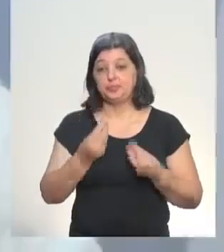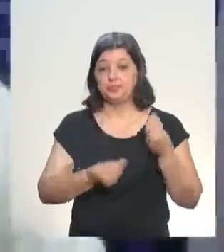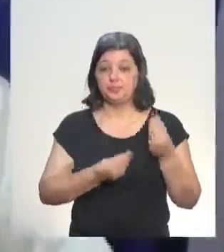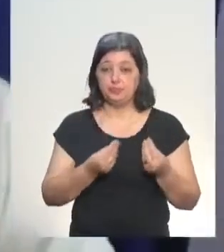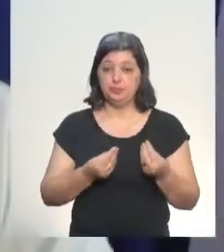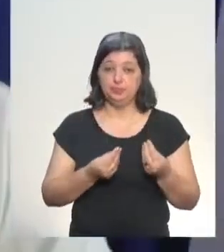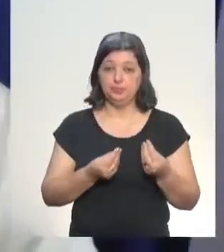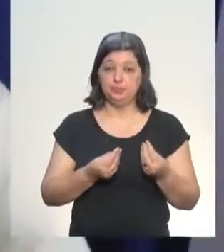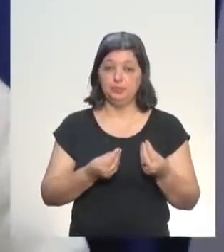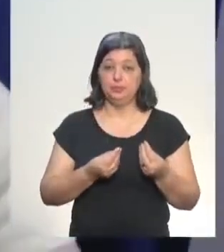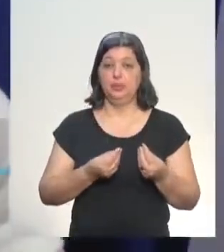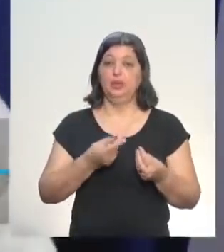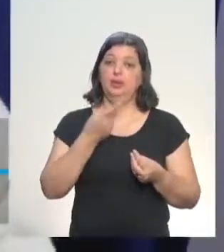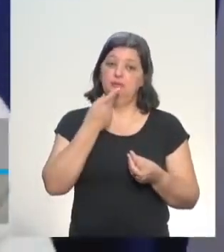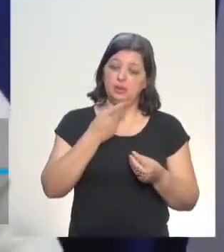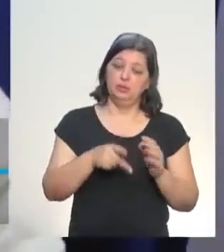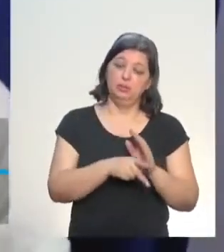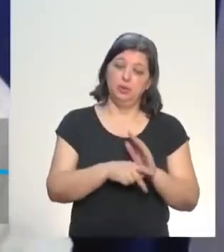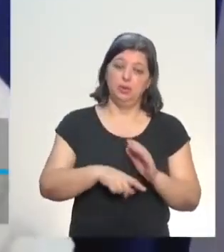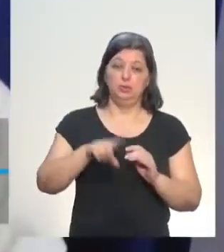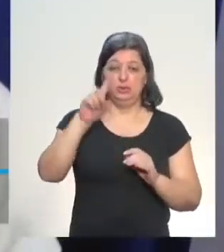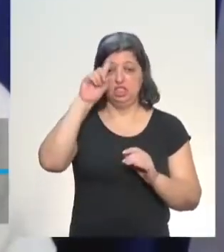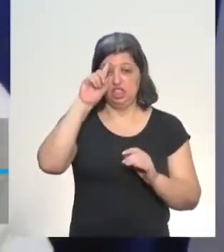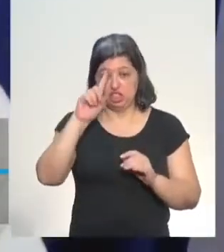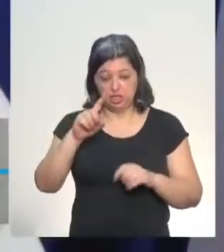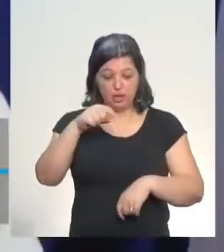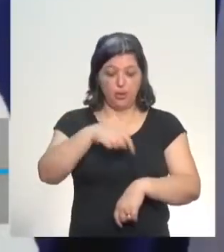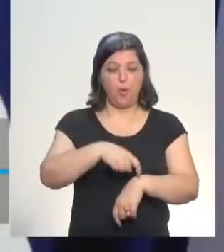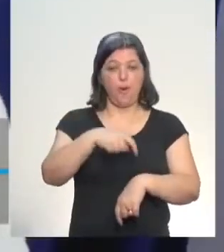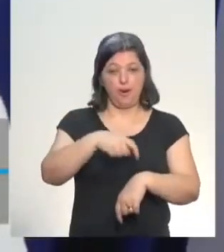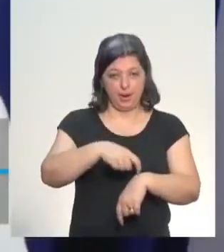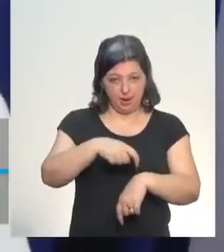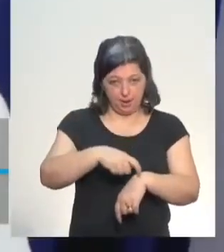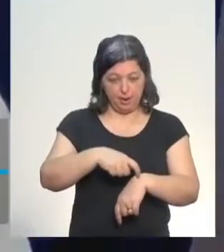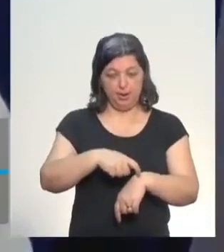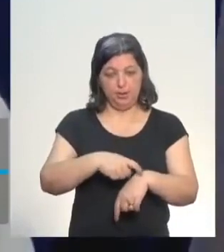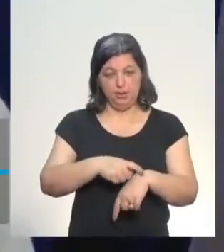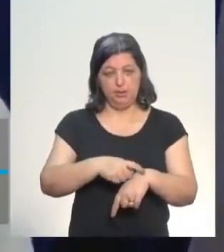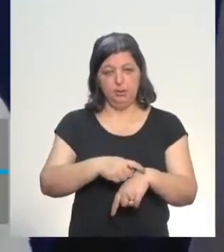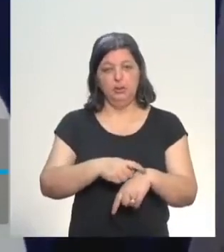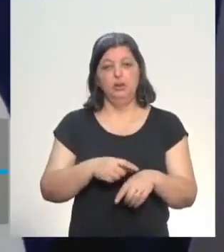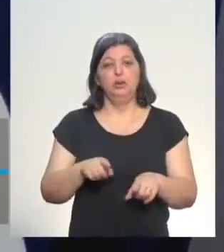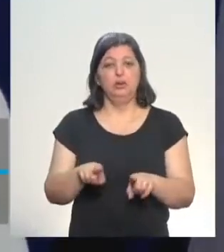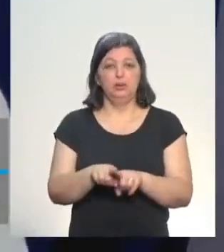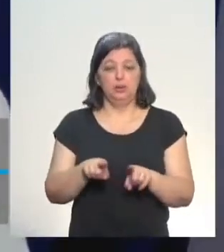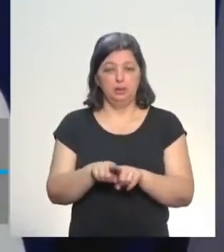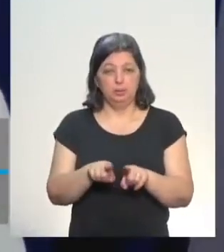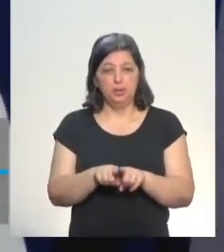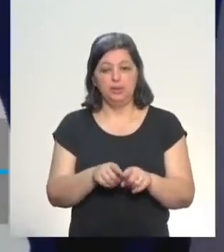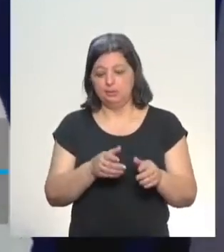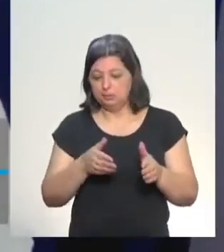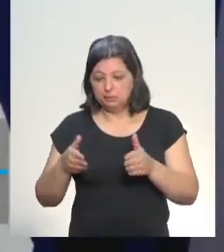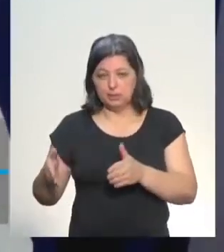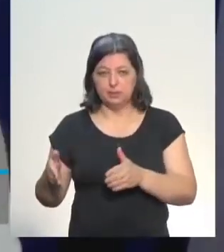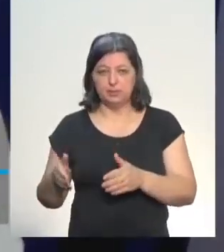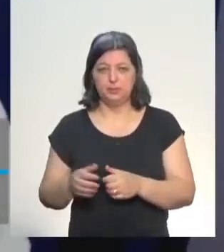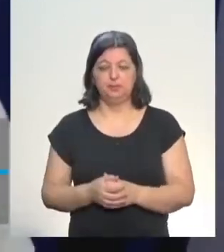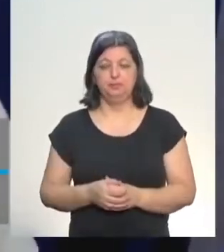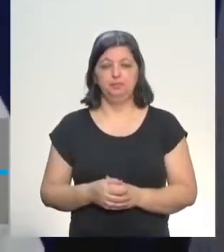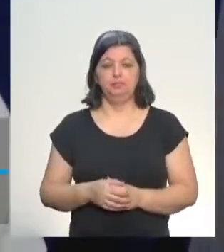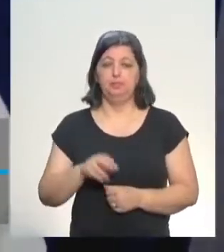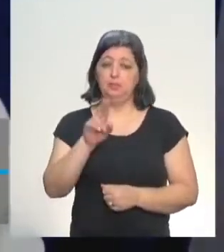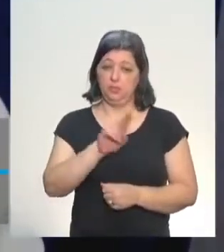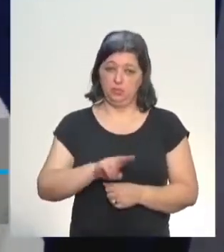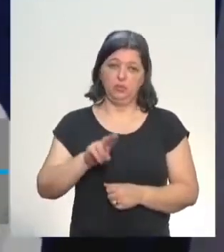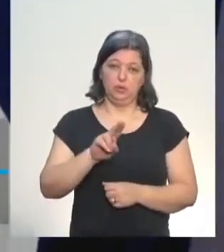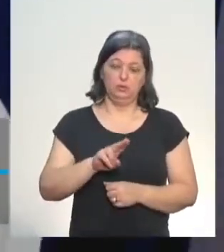de datas, de horário, de tempo, a gente vai usar essas três preposições. At, on, and in.